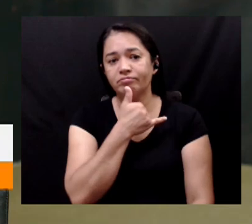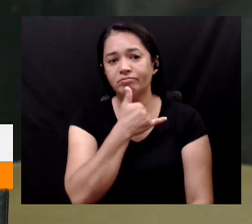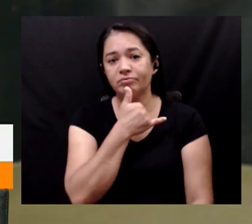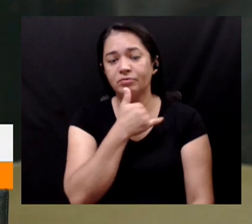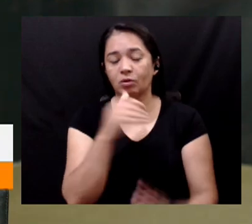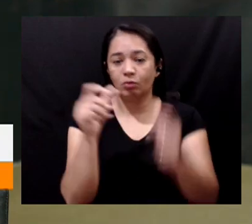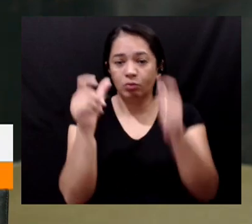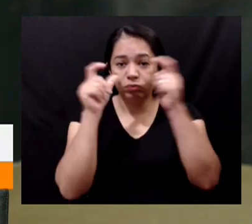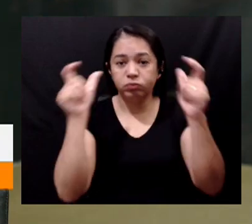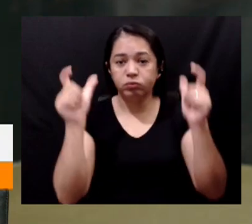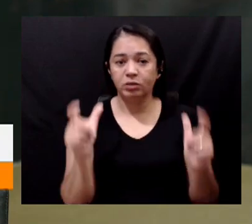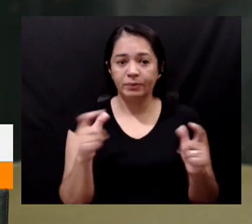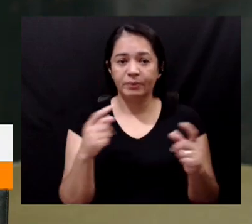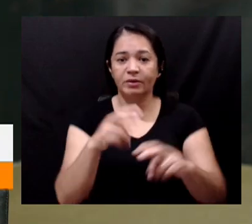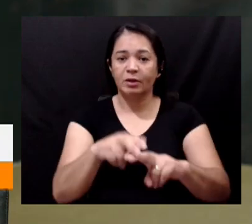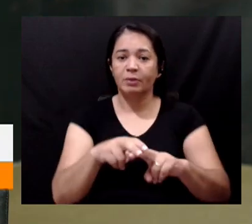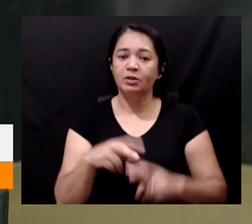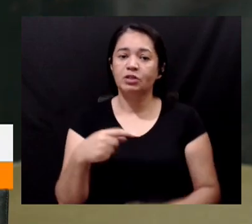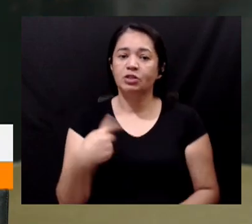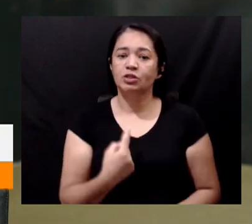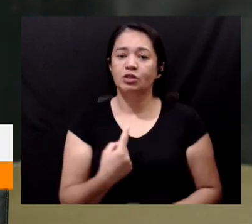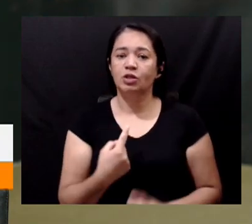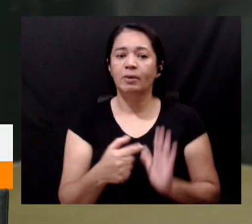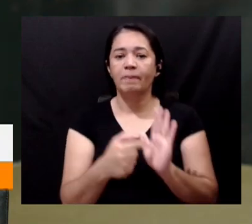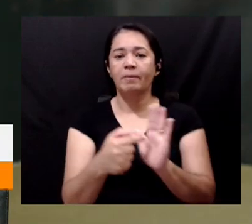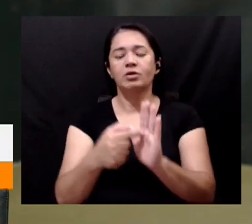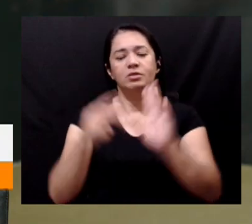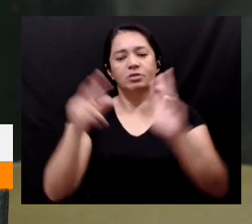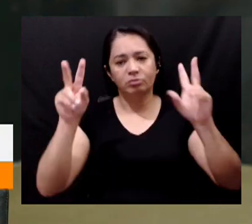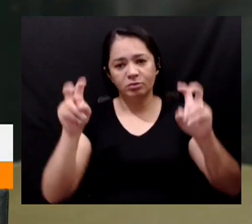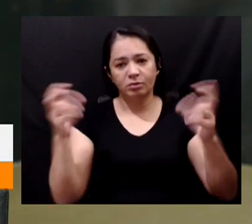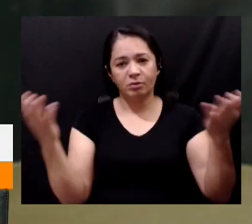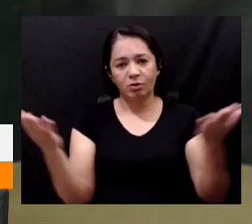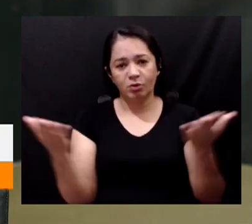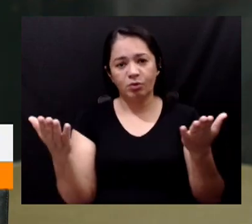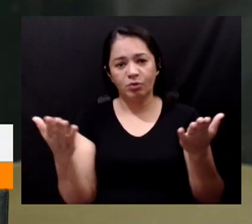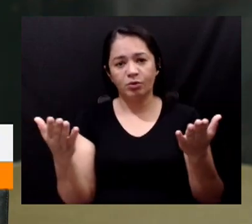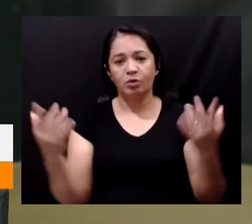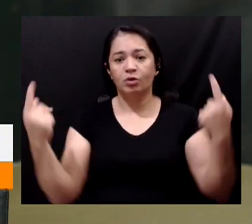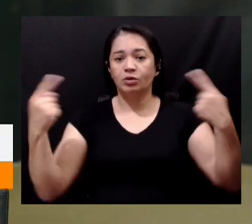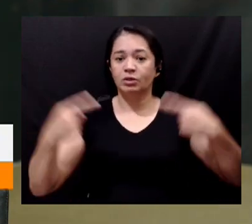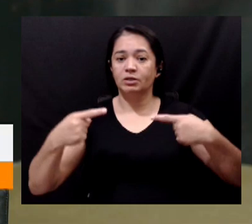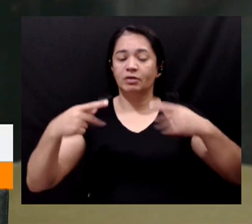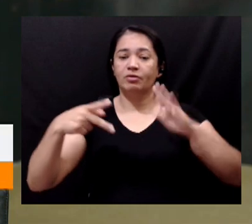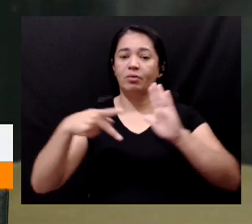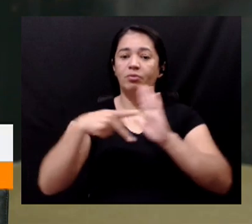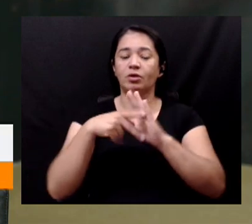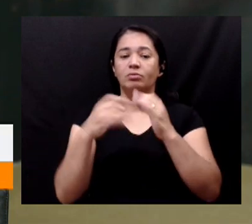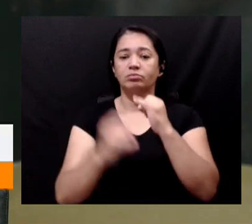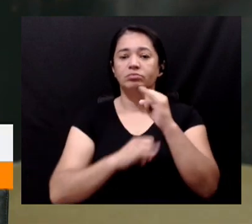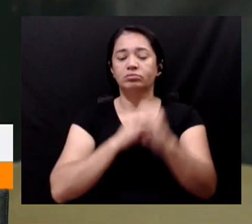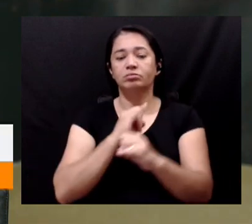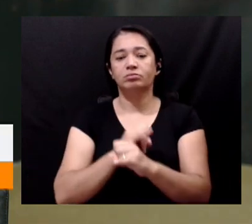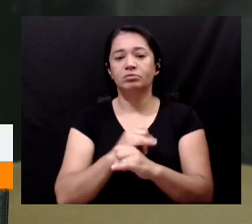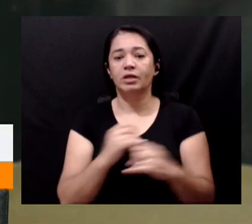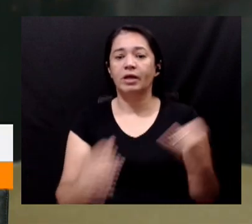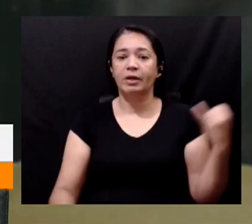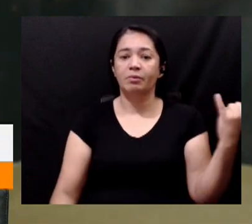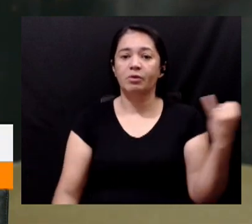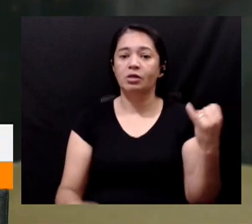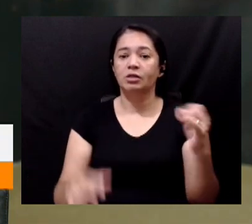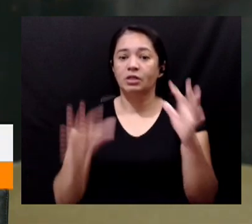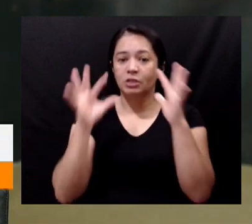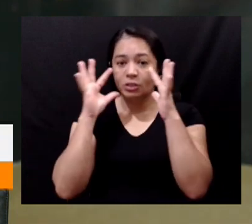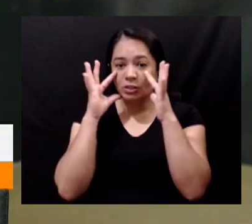é por isso que a gente traz como tema, né, na Lua, a Uhum. questão dos desafios da internet e a importância dos pais estarem atentos. Mas